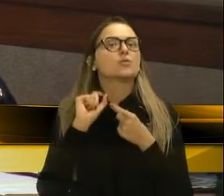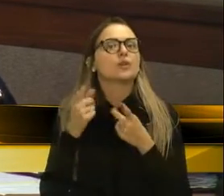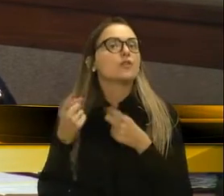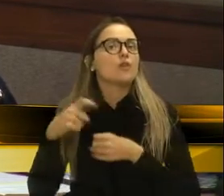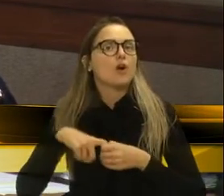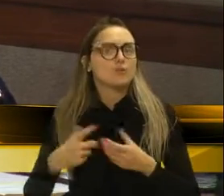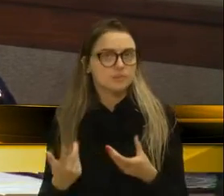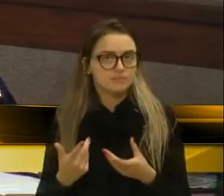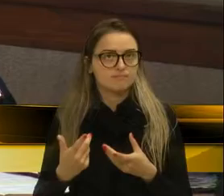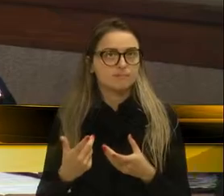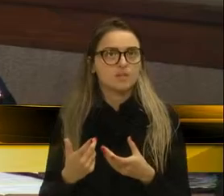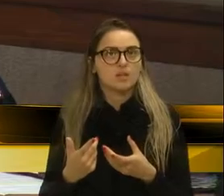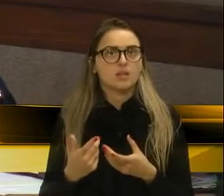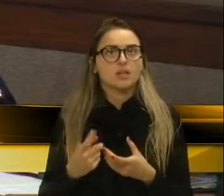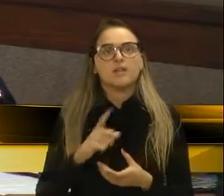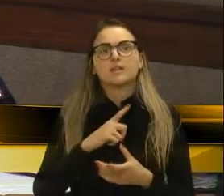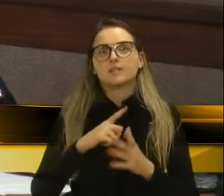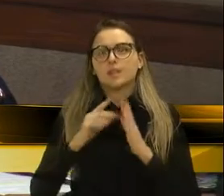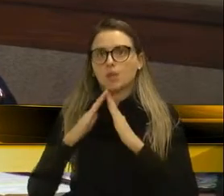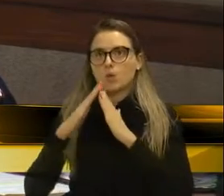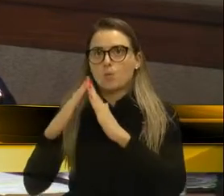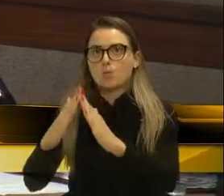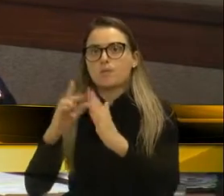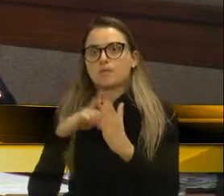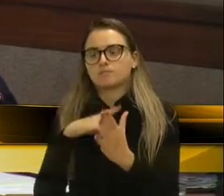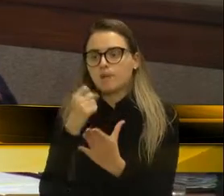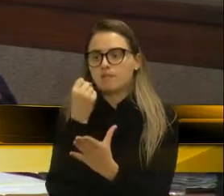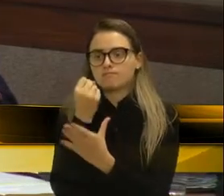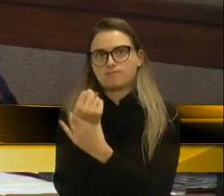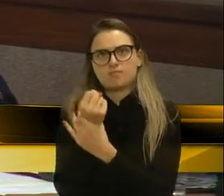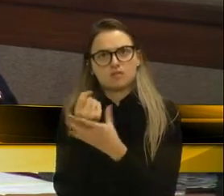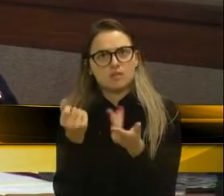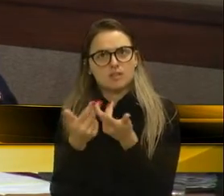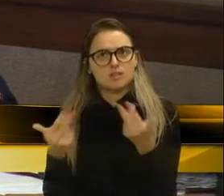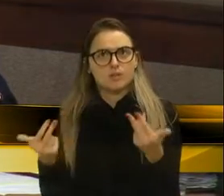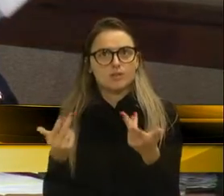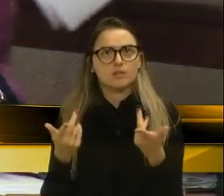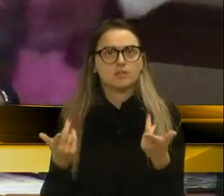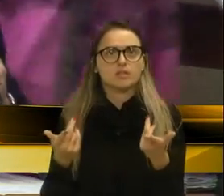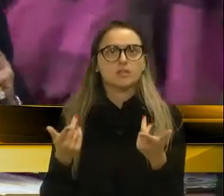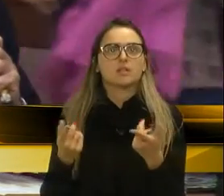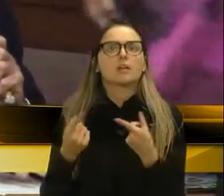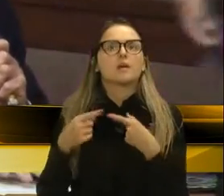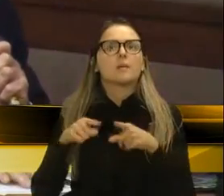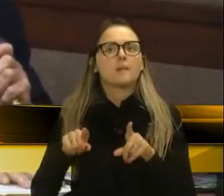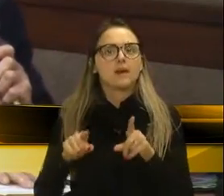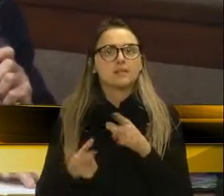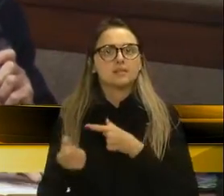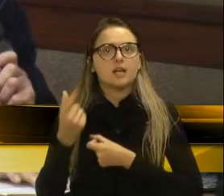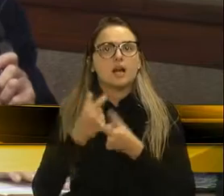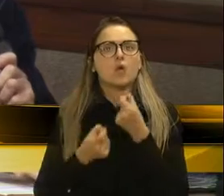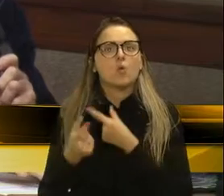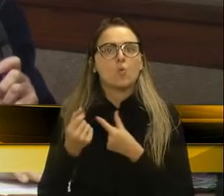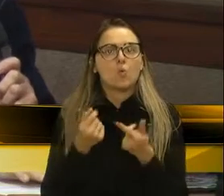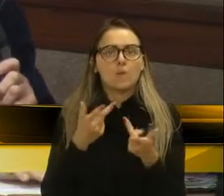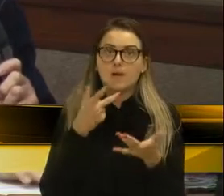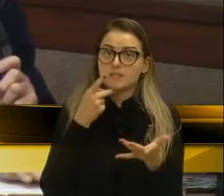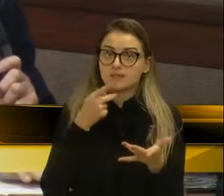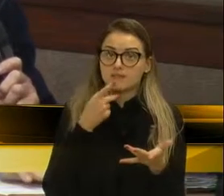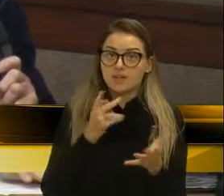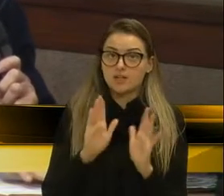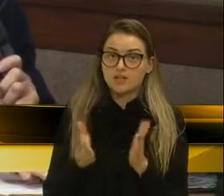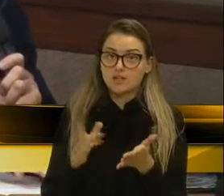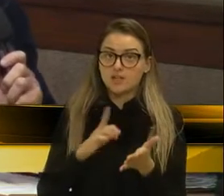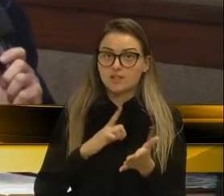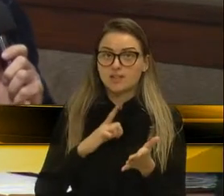por mais que tenha um pavilhão, a segurança e coisa, mas algum rumor já existe aí de que